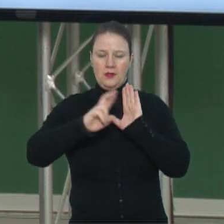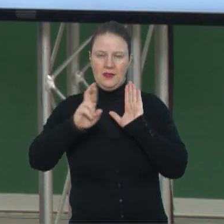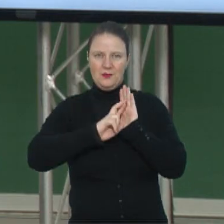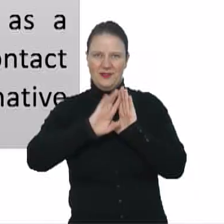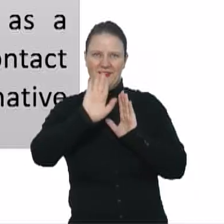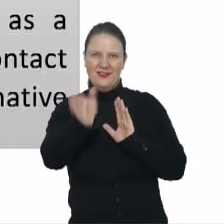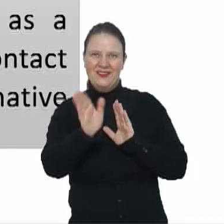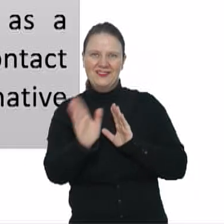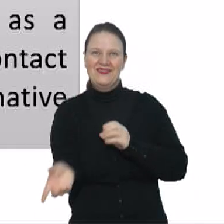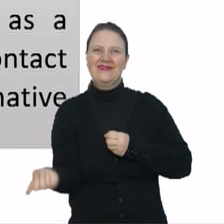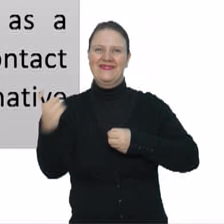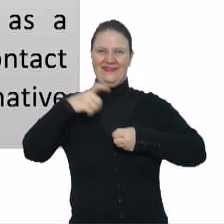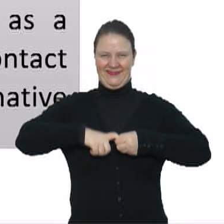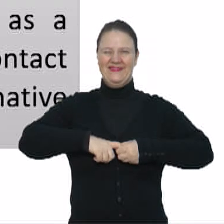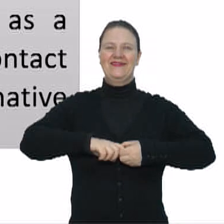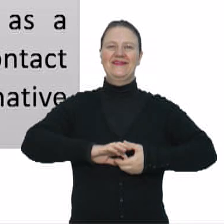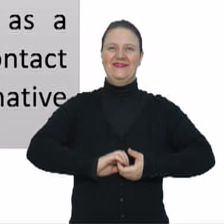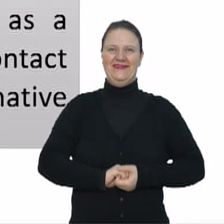conferir.